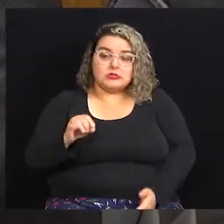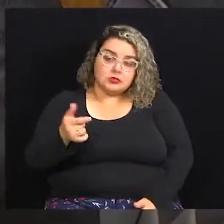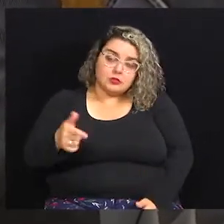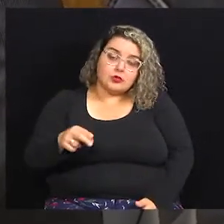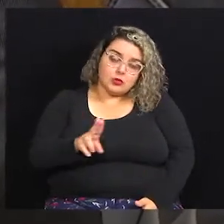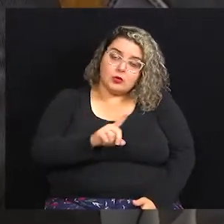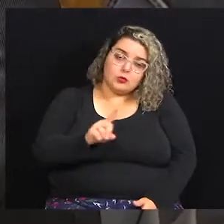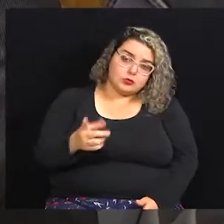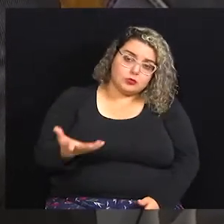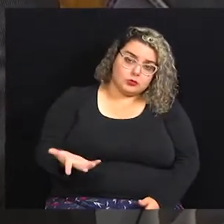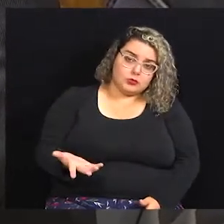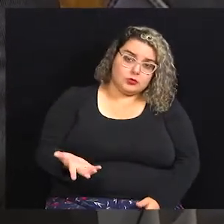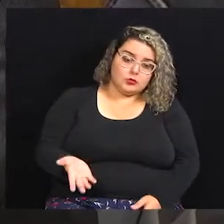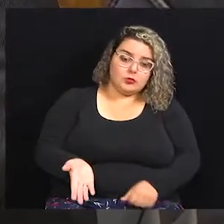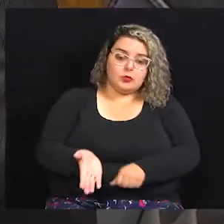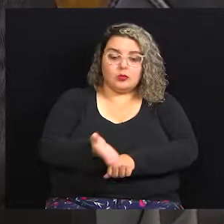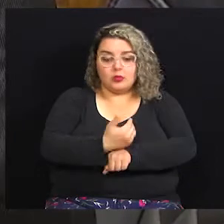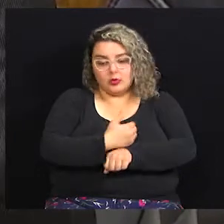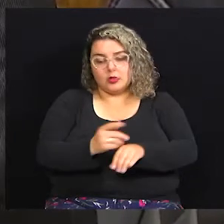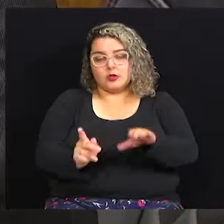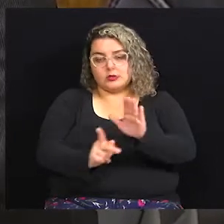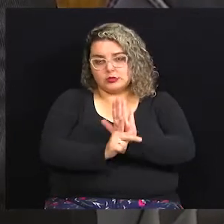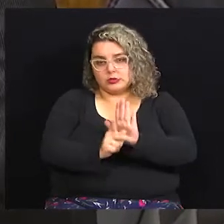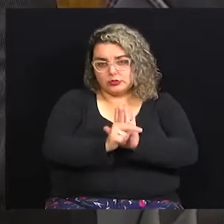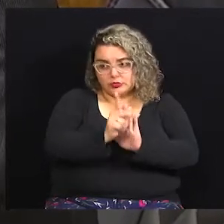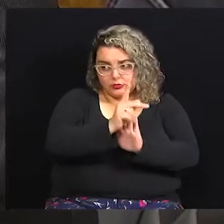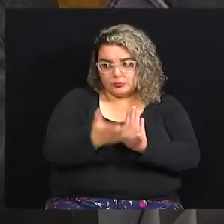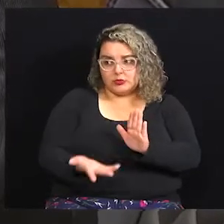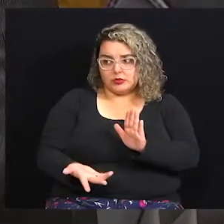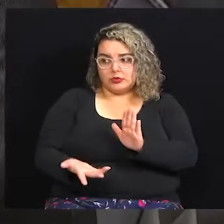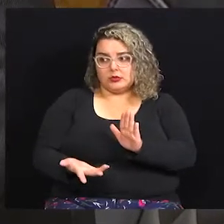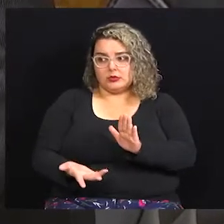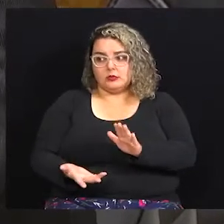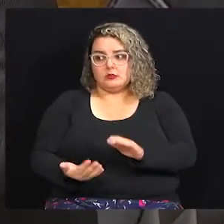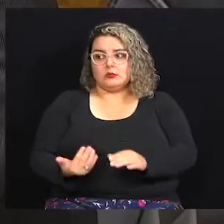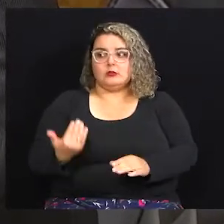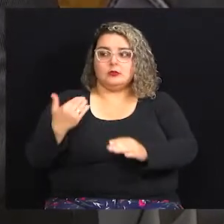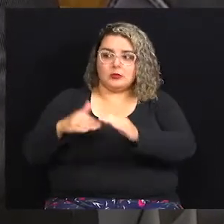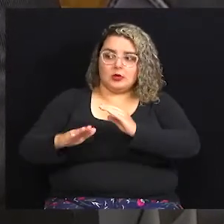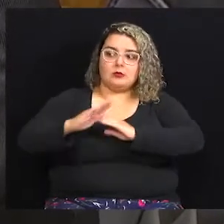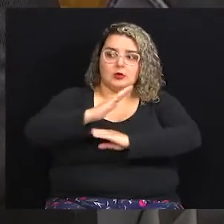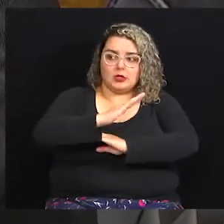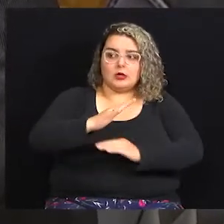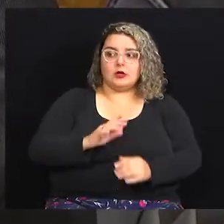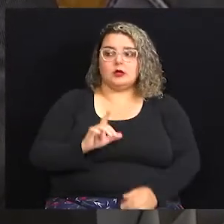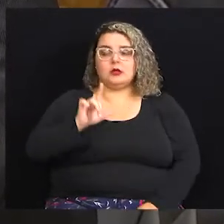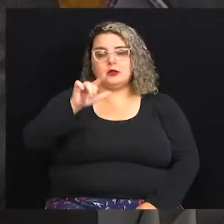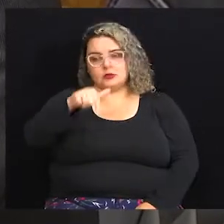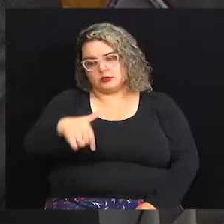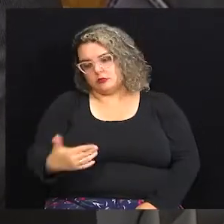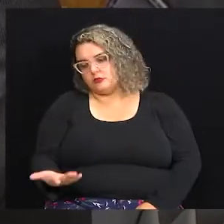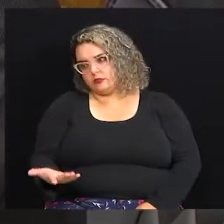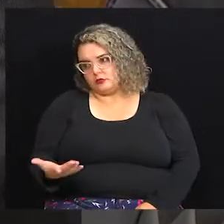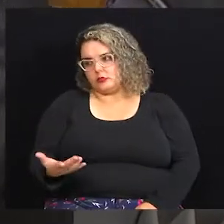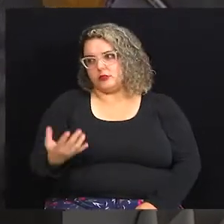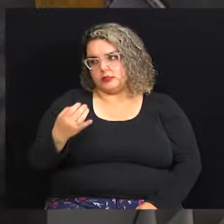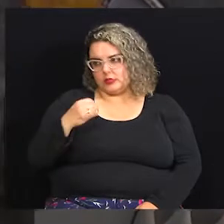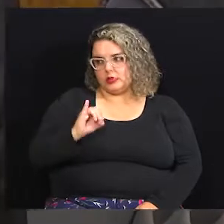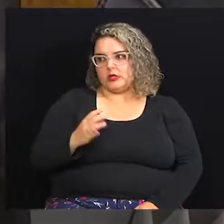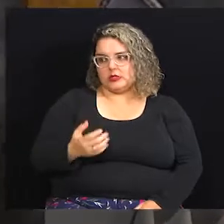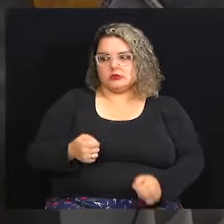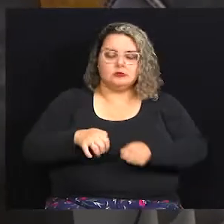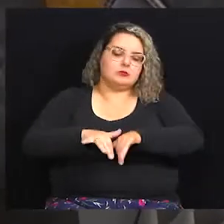vai continuar não com o anti-projeto para enviar para câmara depois se